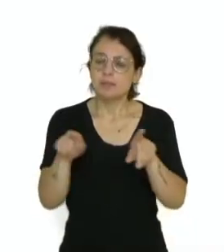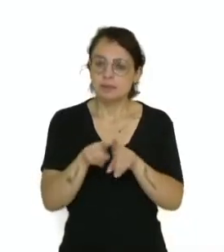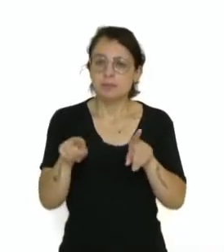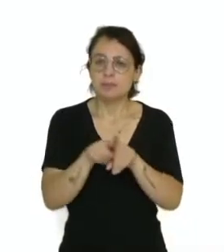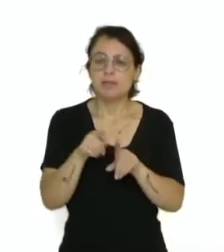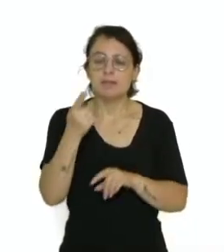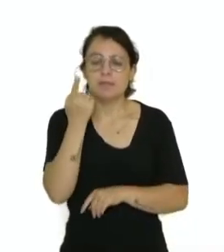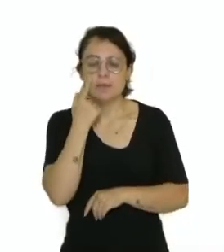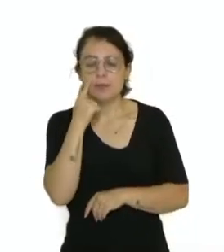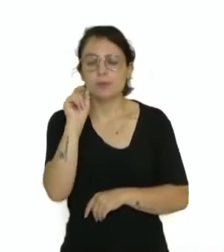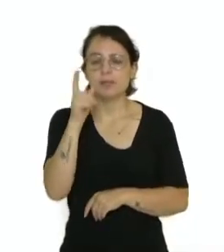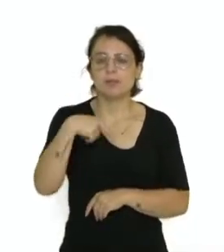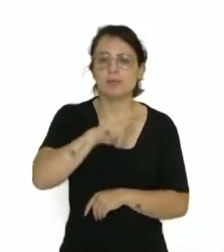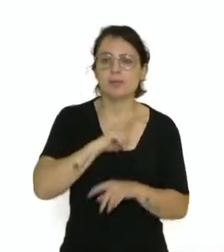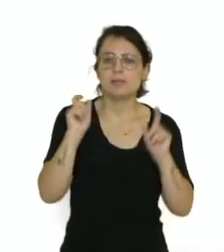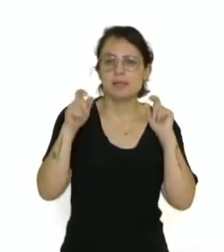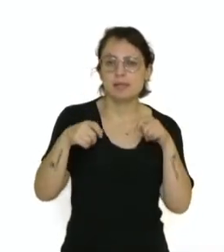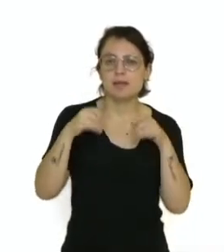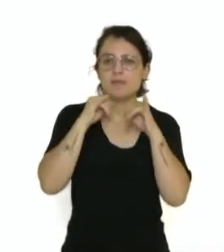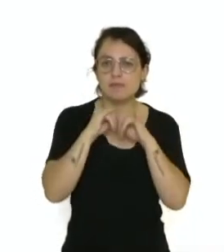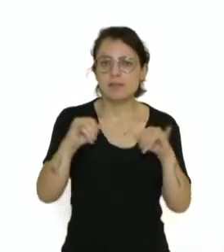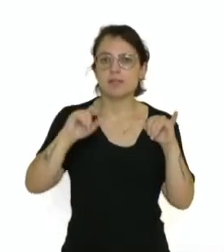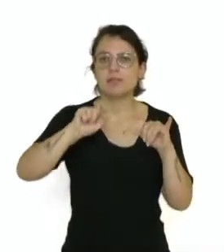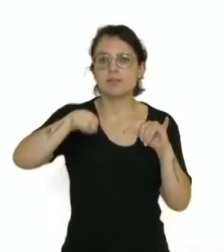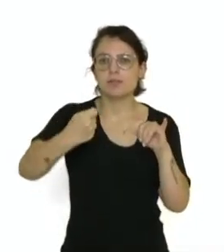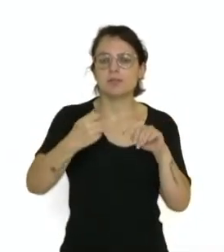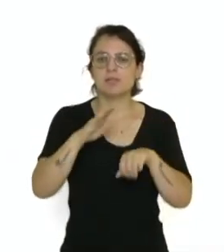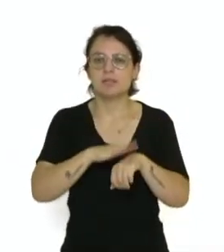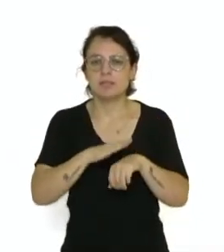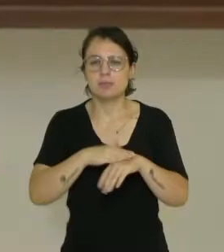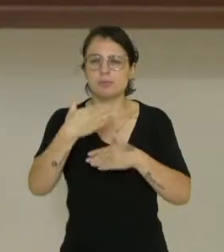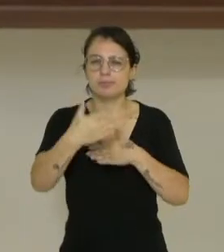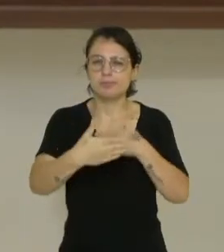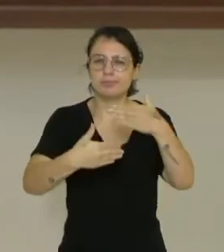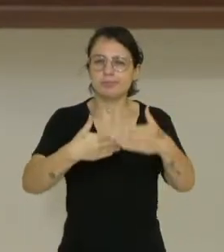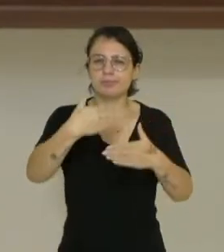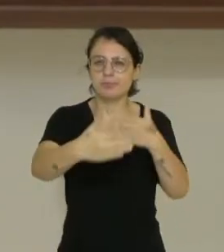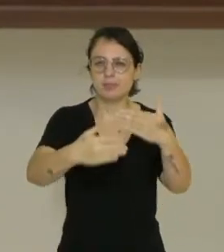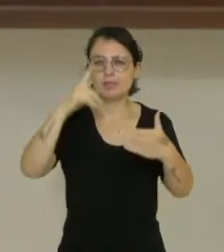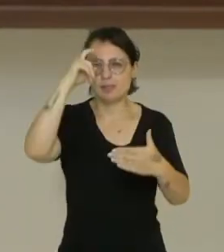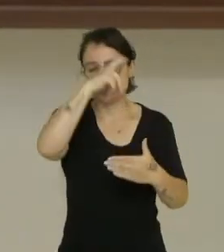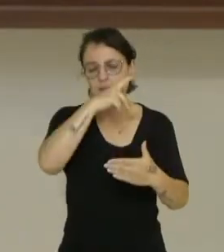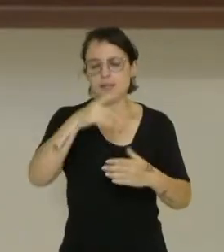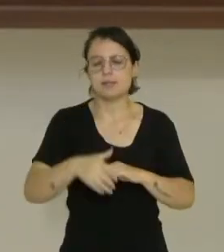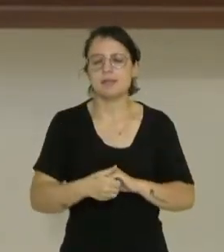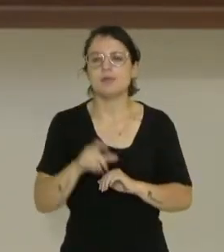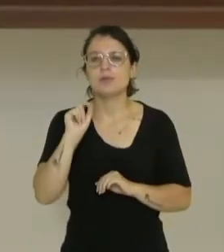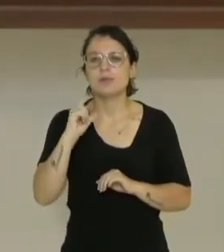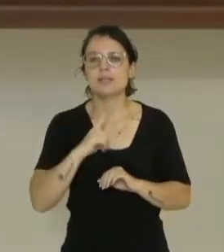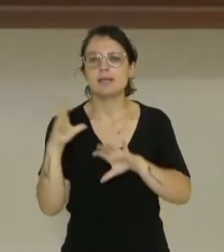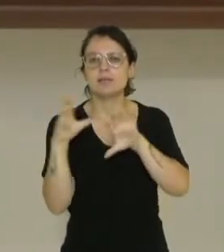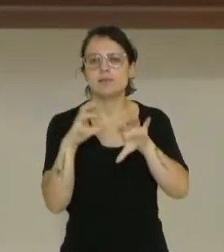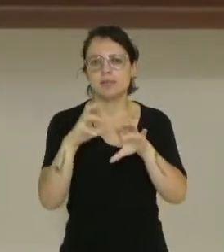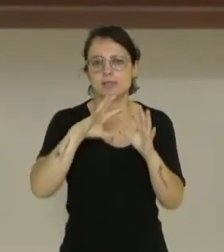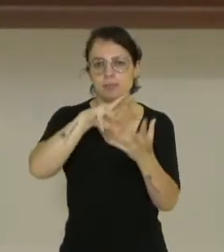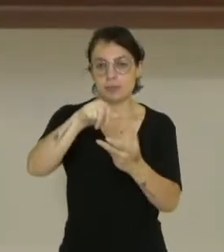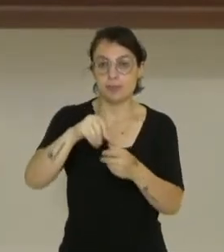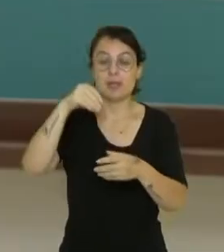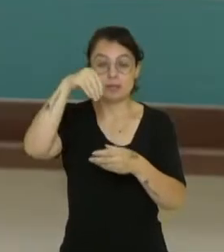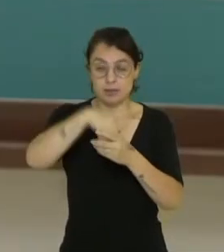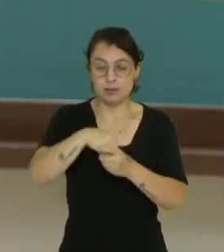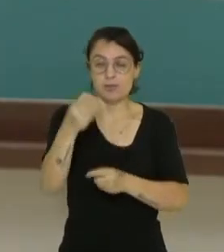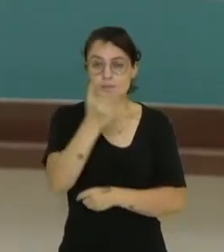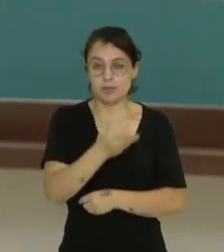podemos falar sobre essa transição em termos de tempos sobre essas crises e a influência mundial. Dentro disso,